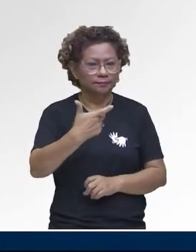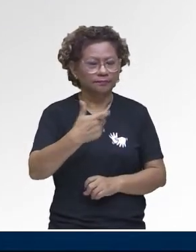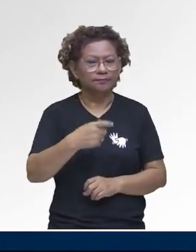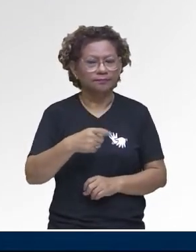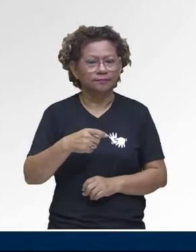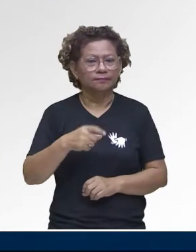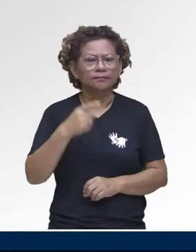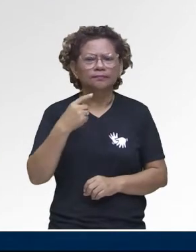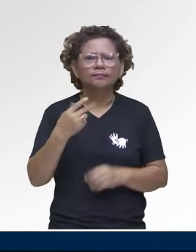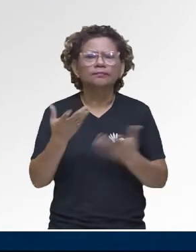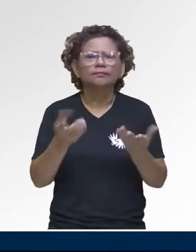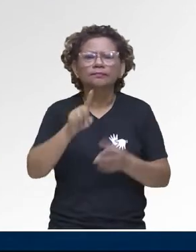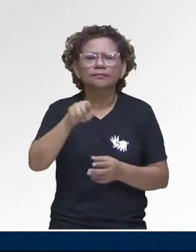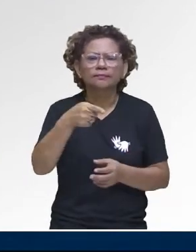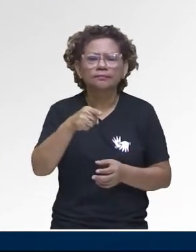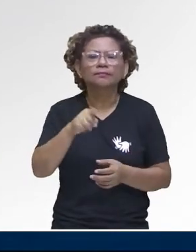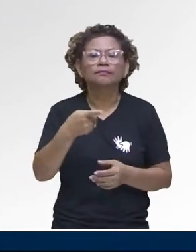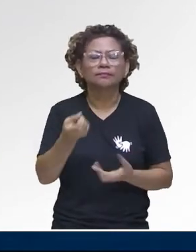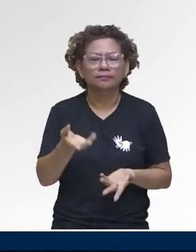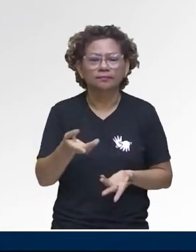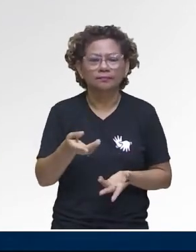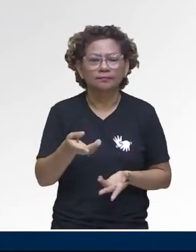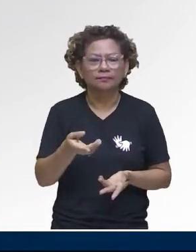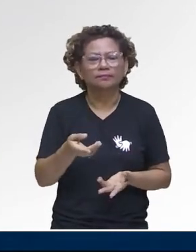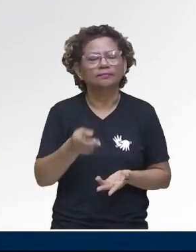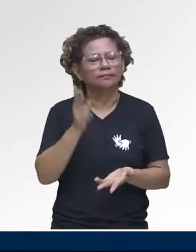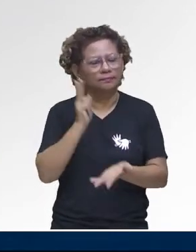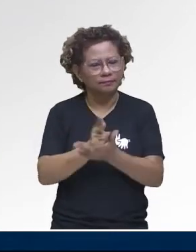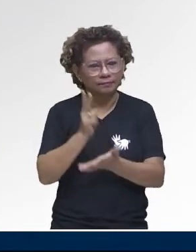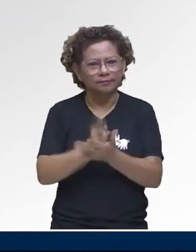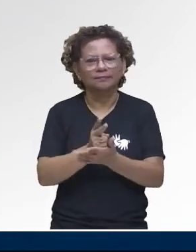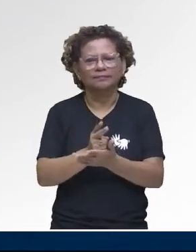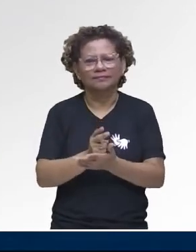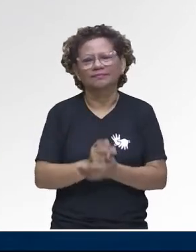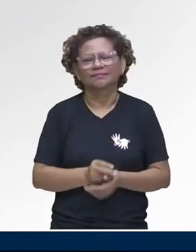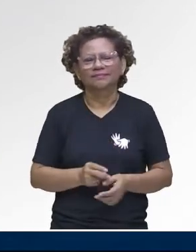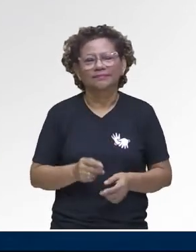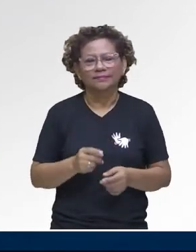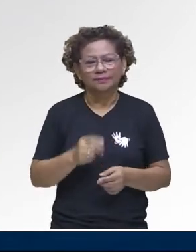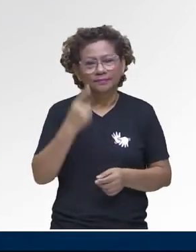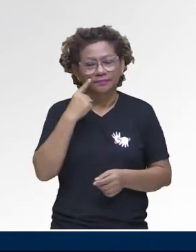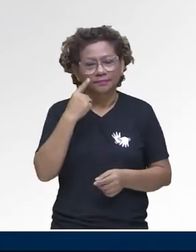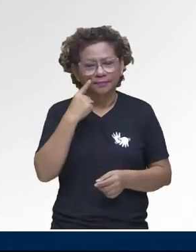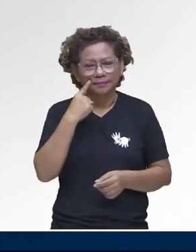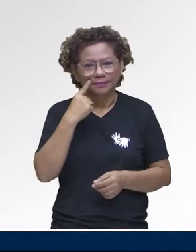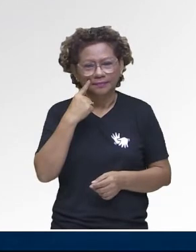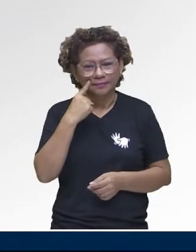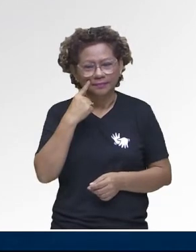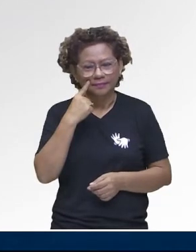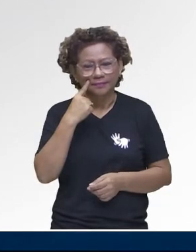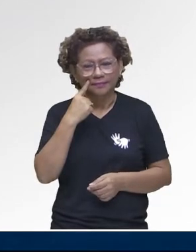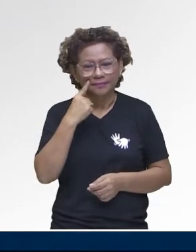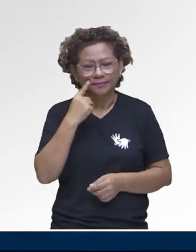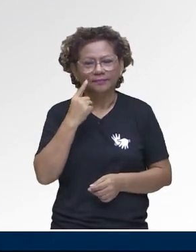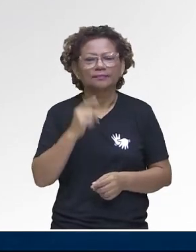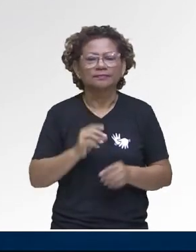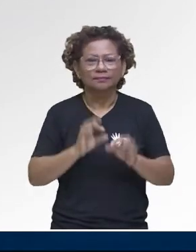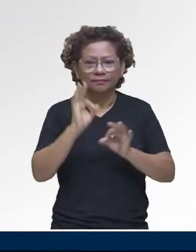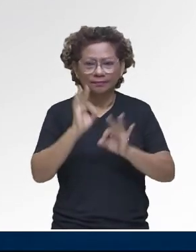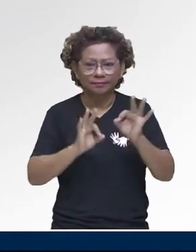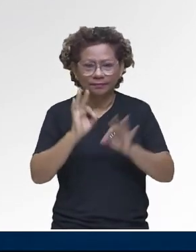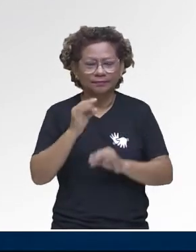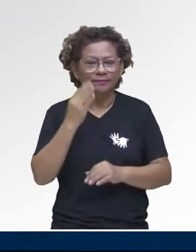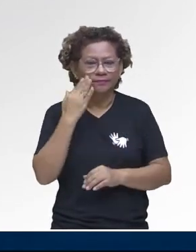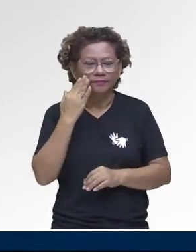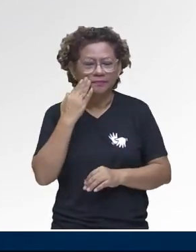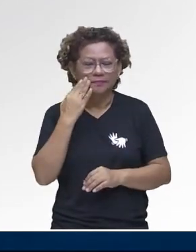olha só, o posicionamento da vírgula não vai mudar, ele continua no mesmo lugar, né? Então, quanto ela gastou? A gente